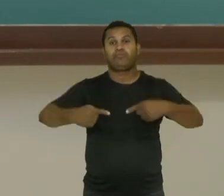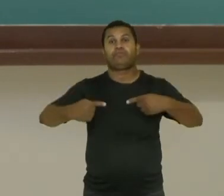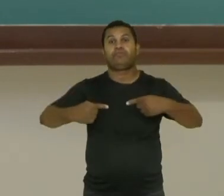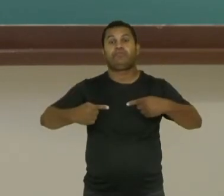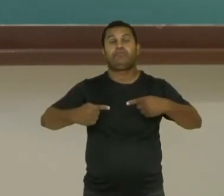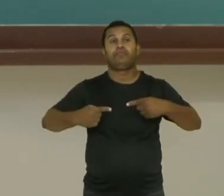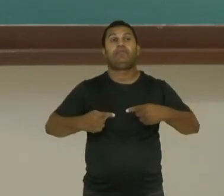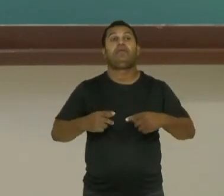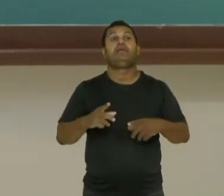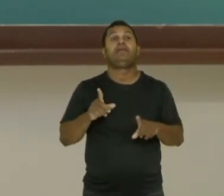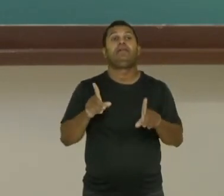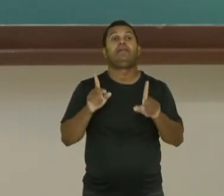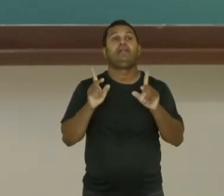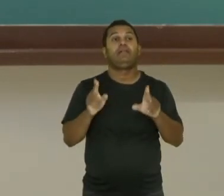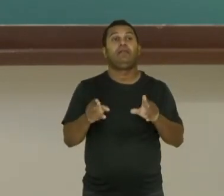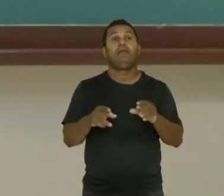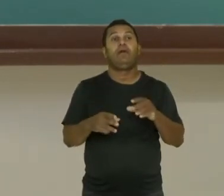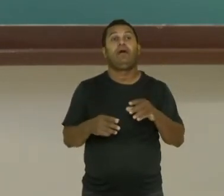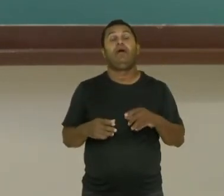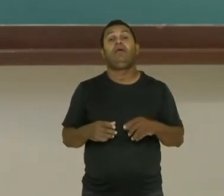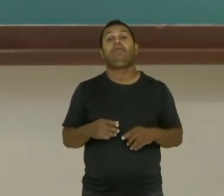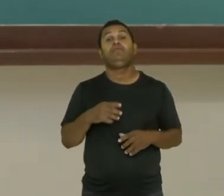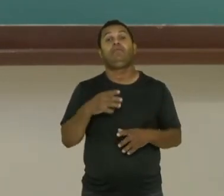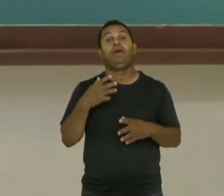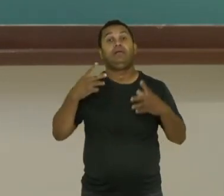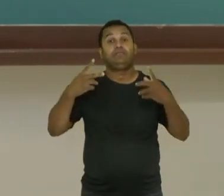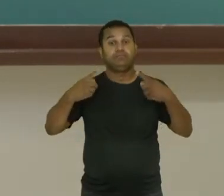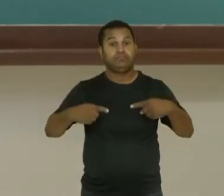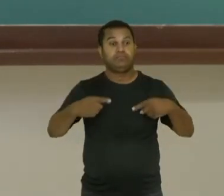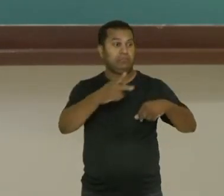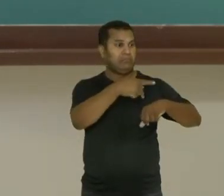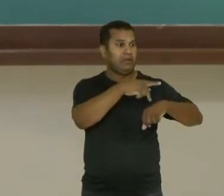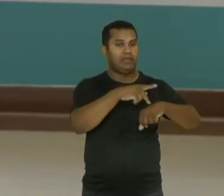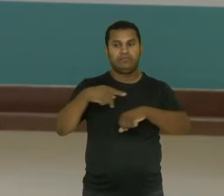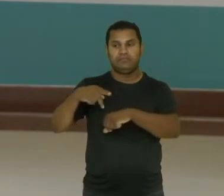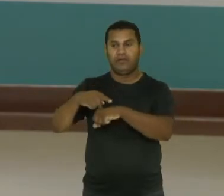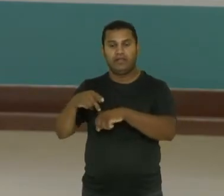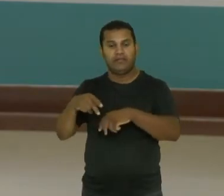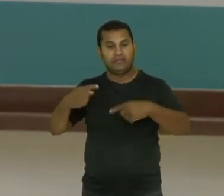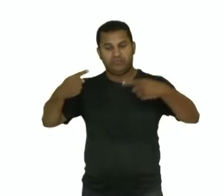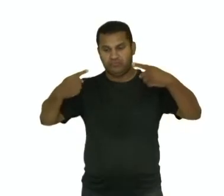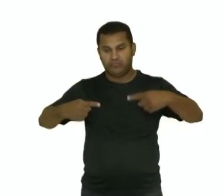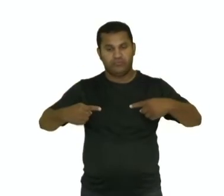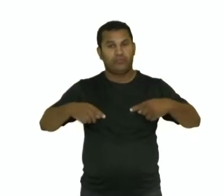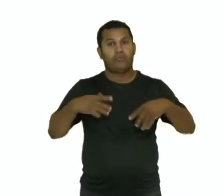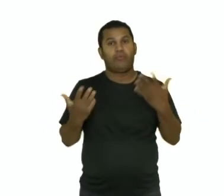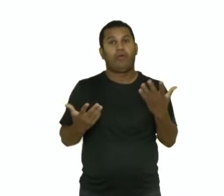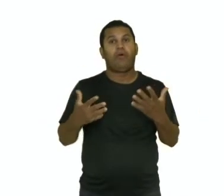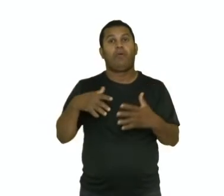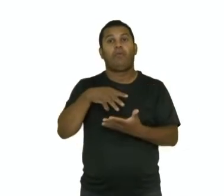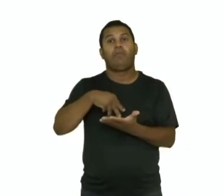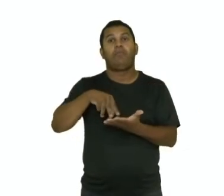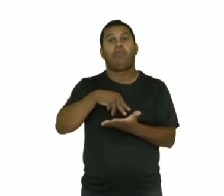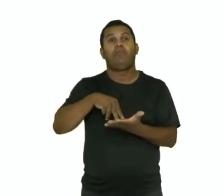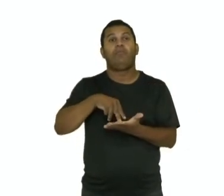dança de salão dentro das competições das danças de salão através do estilo internacional.